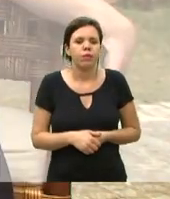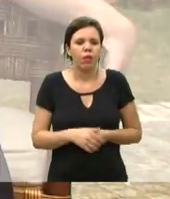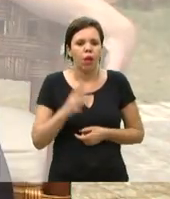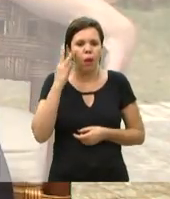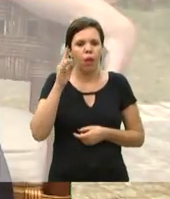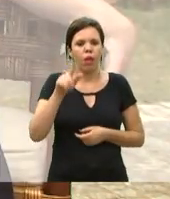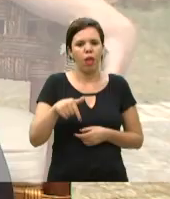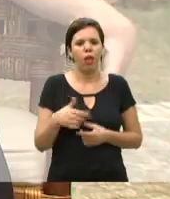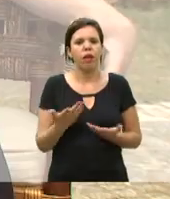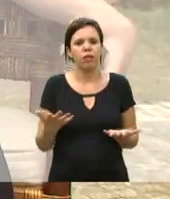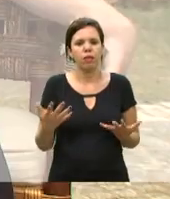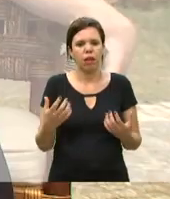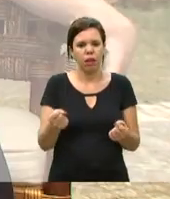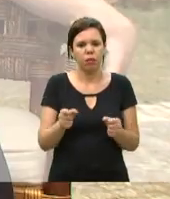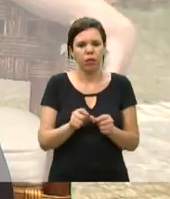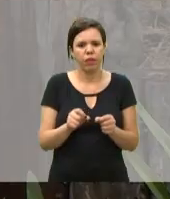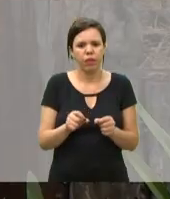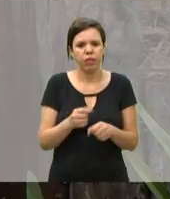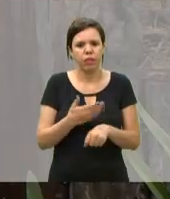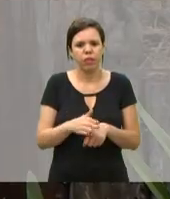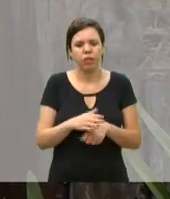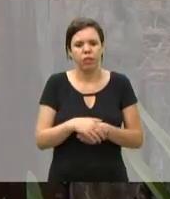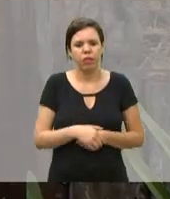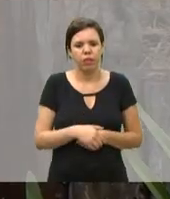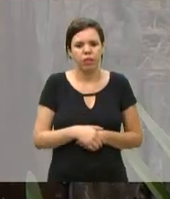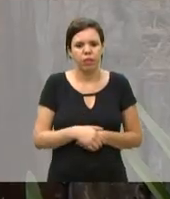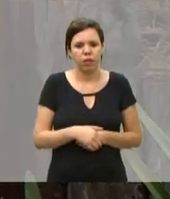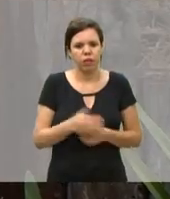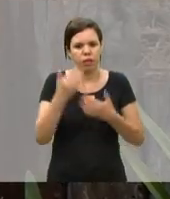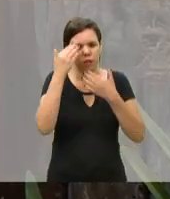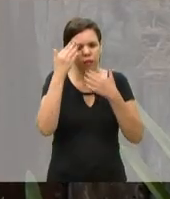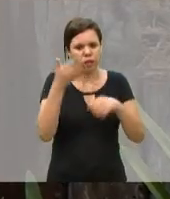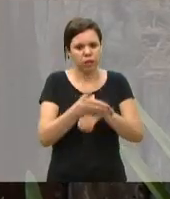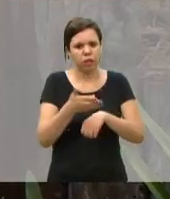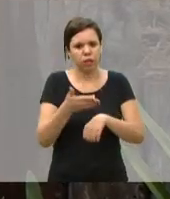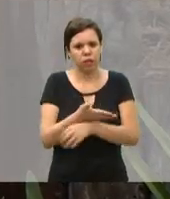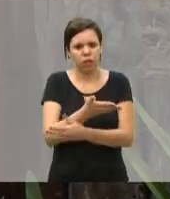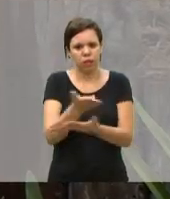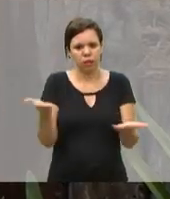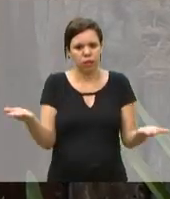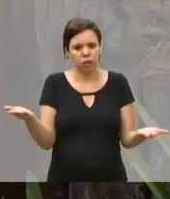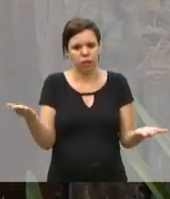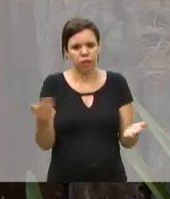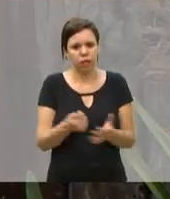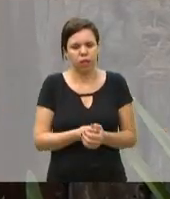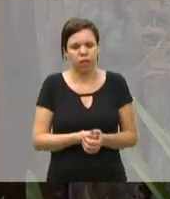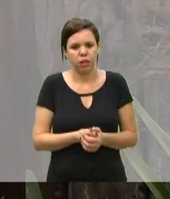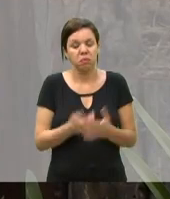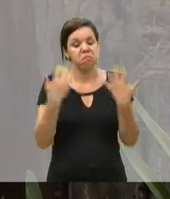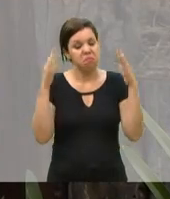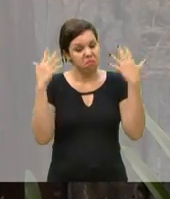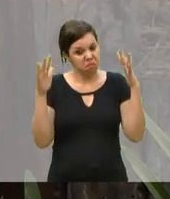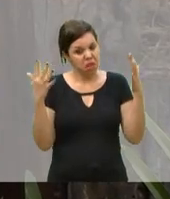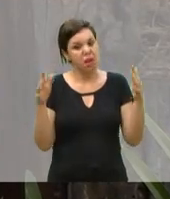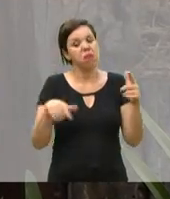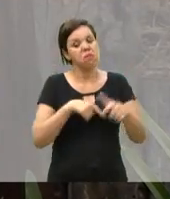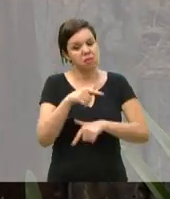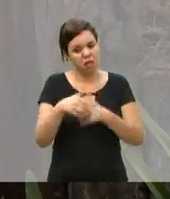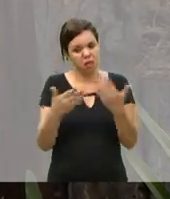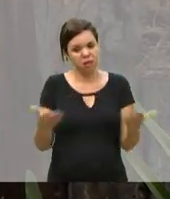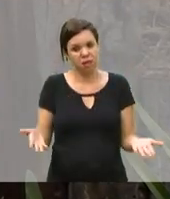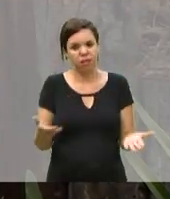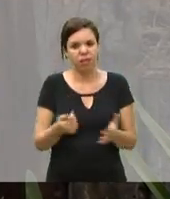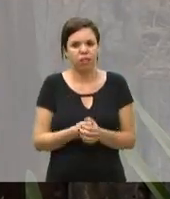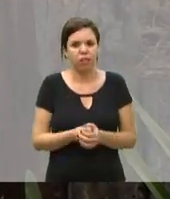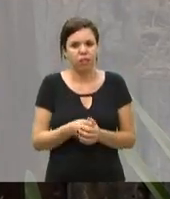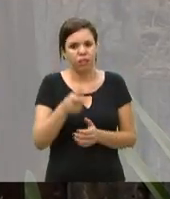o desafio. É. Olha, eu vou agradecer a participação de vocês. Muito obrigada e parabéns aí pelo trabalho. E